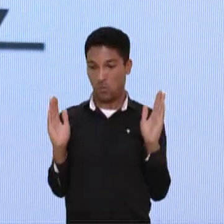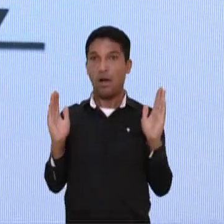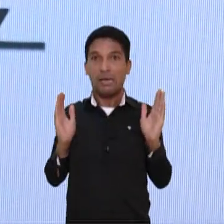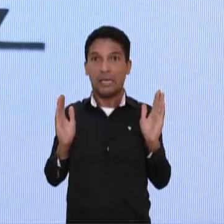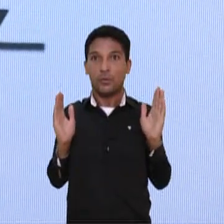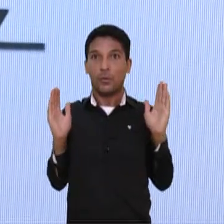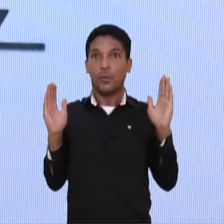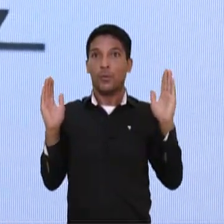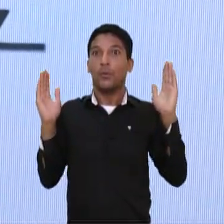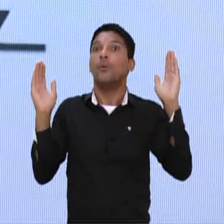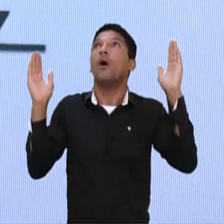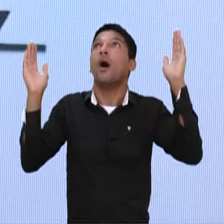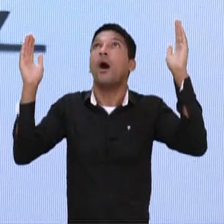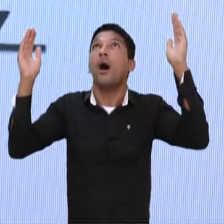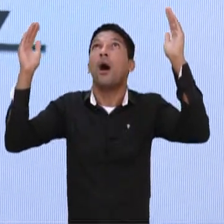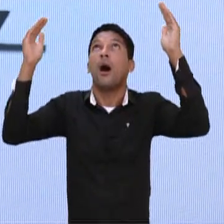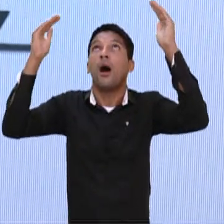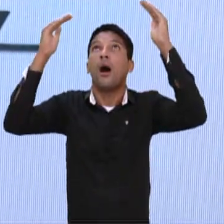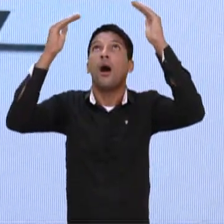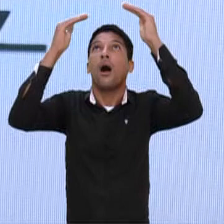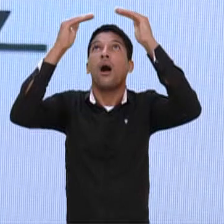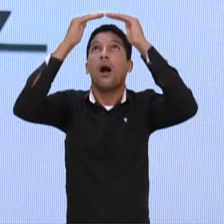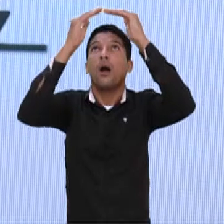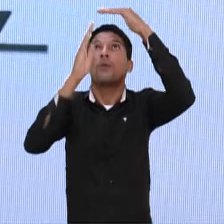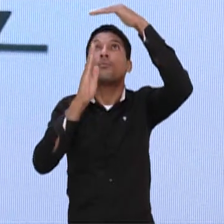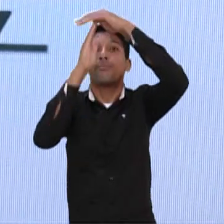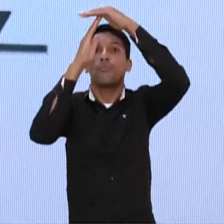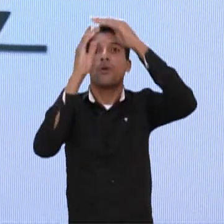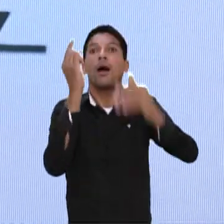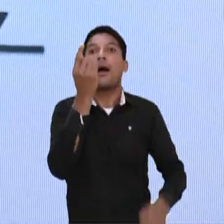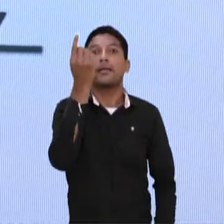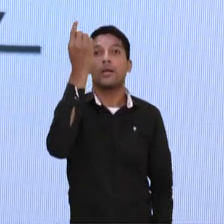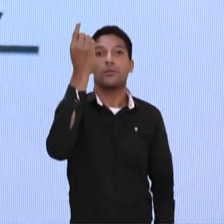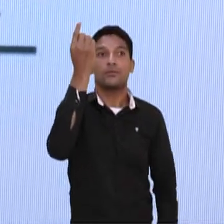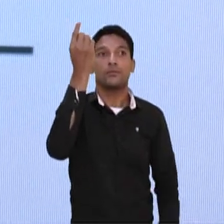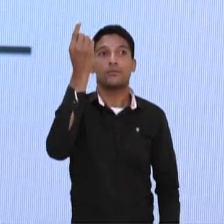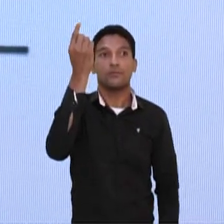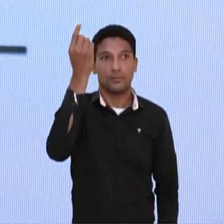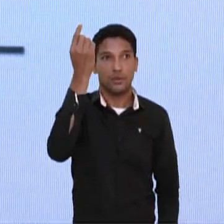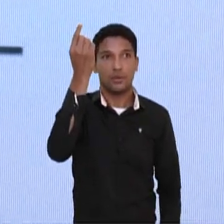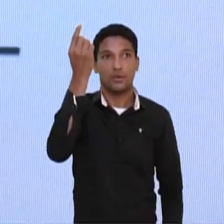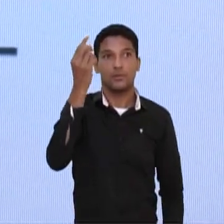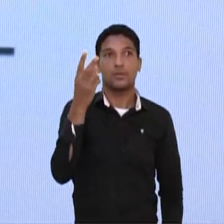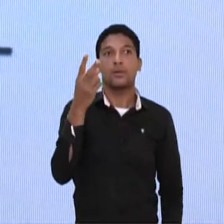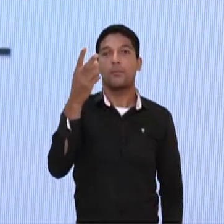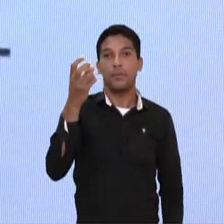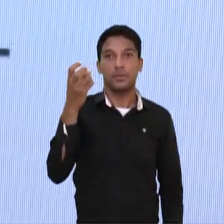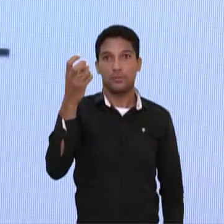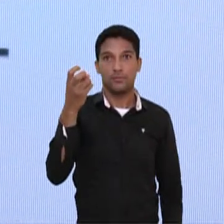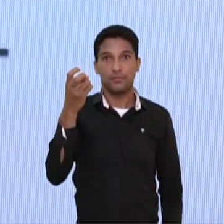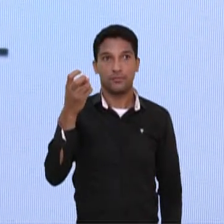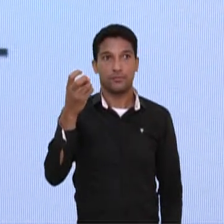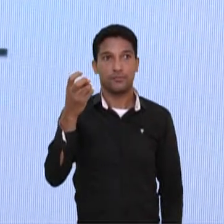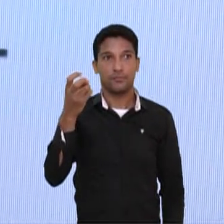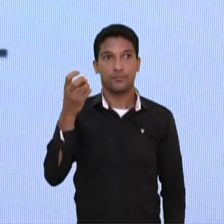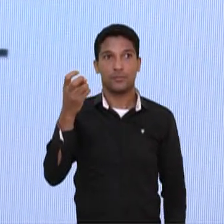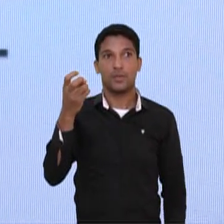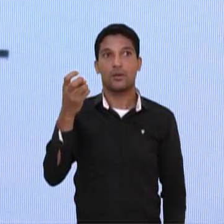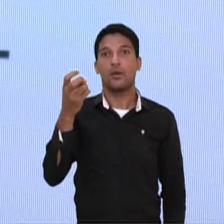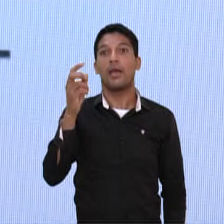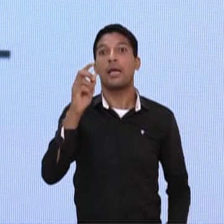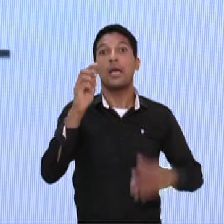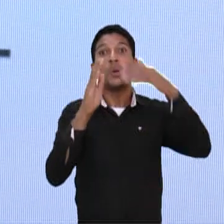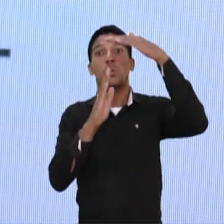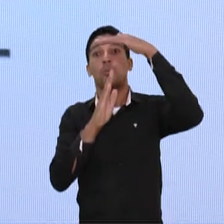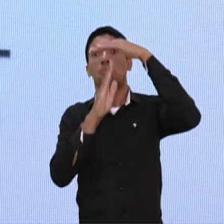ponto aqui, você vai ver um ponto mais alto e aí você continua caminhando aqui até o final e você tem também o